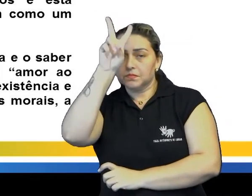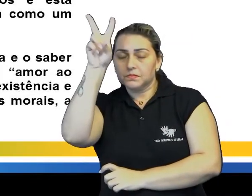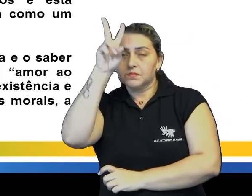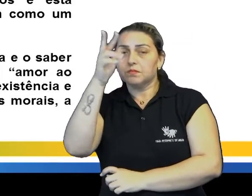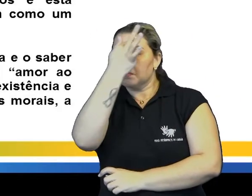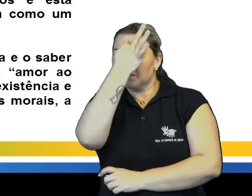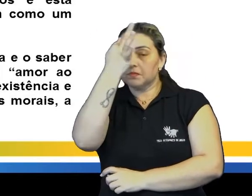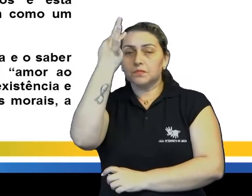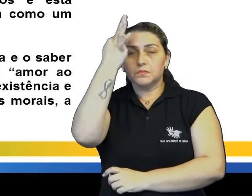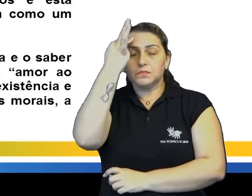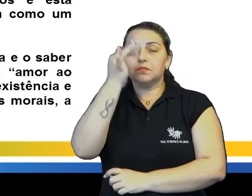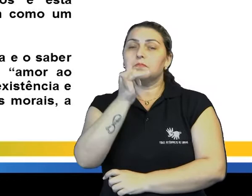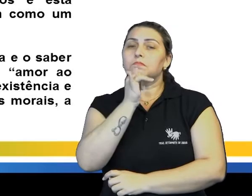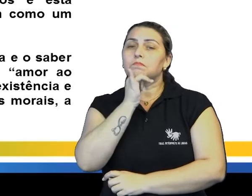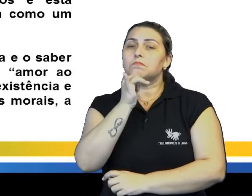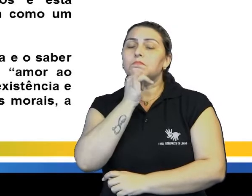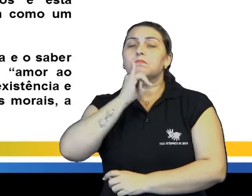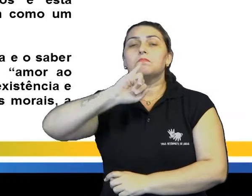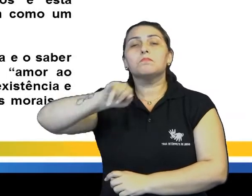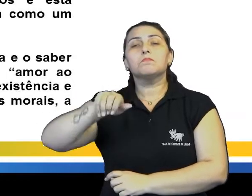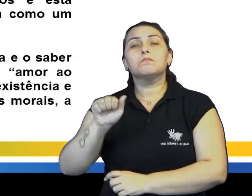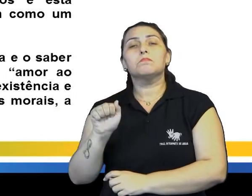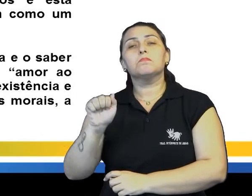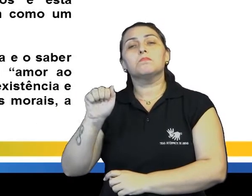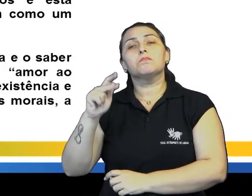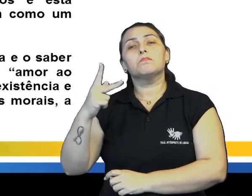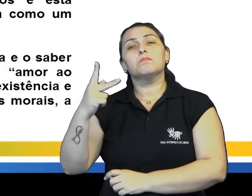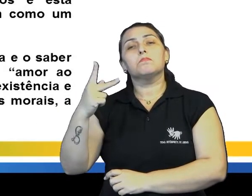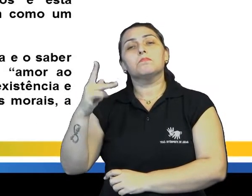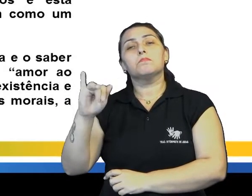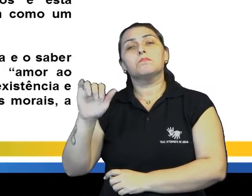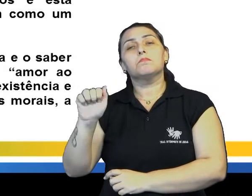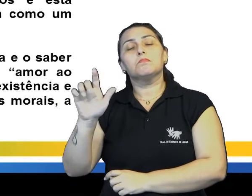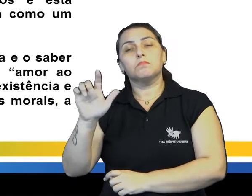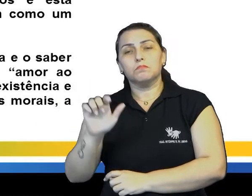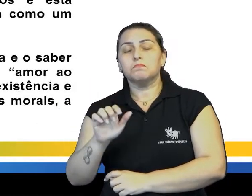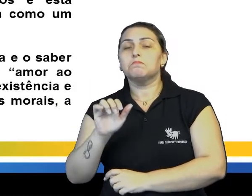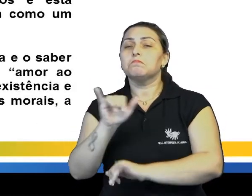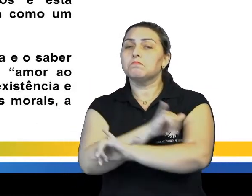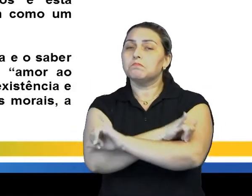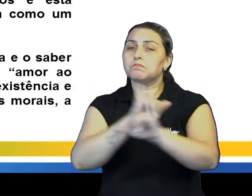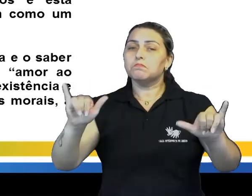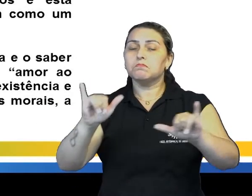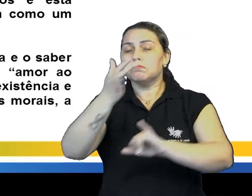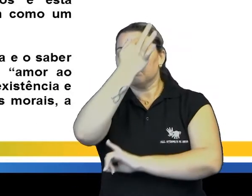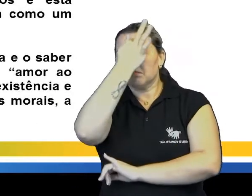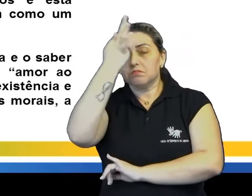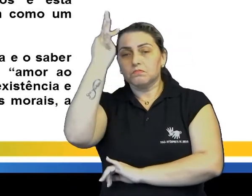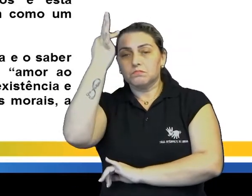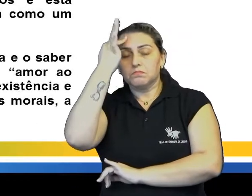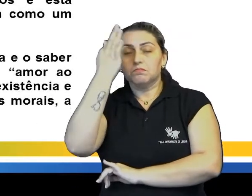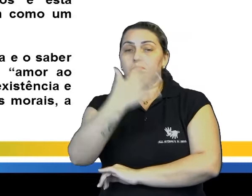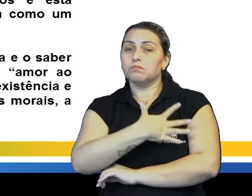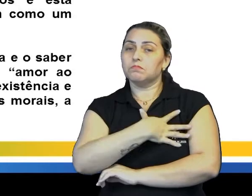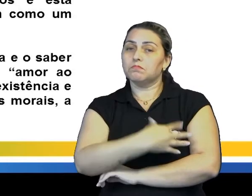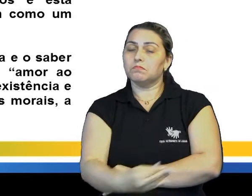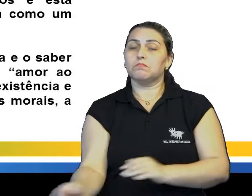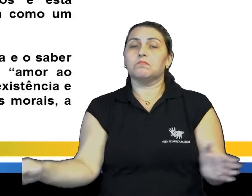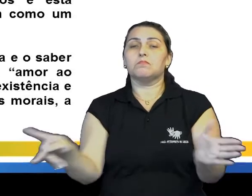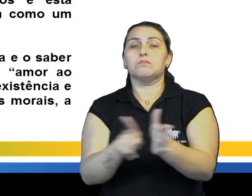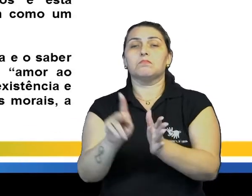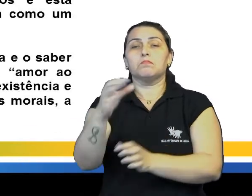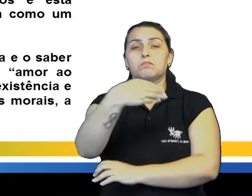da filosofia, por exemplo, Jean-Pierre de Vernon, chegou a declarar que a filosofia é a filha da